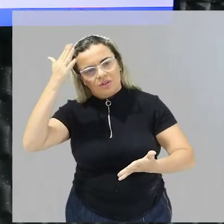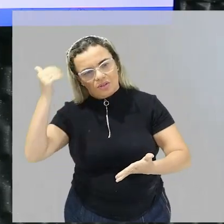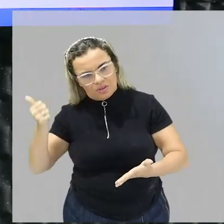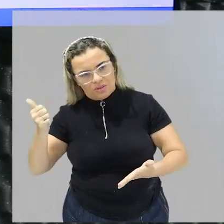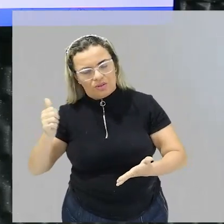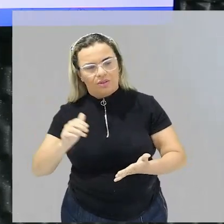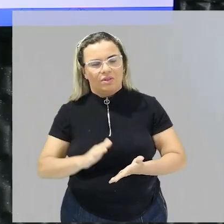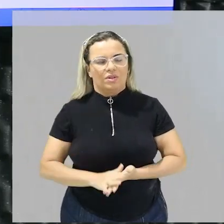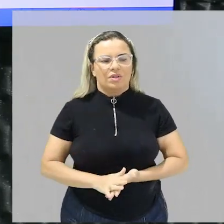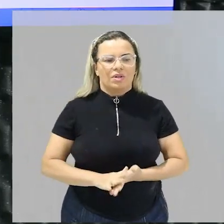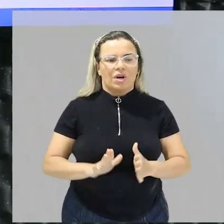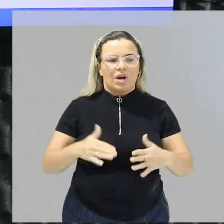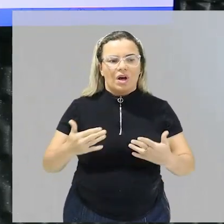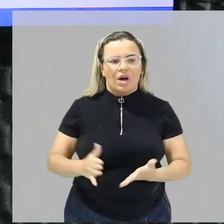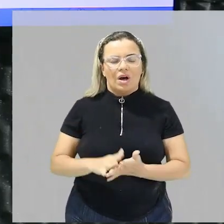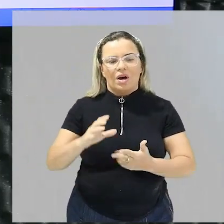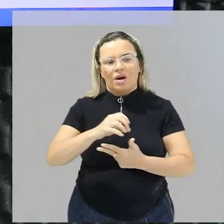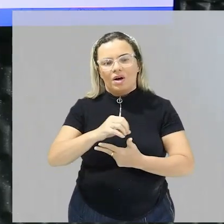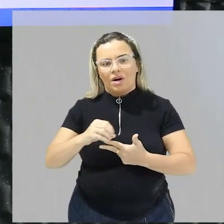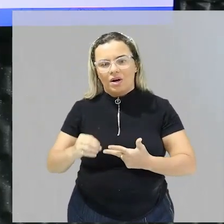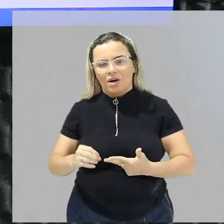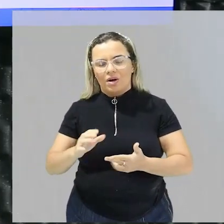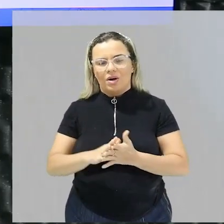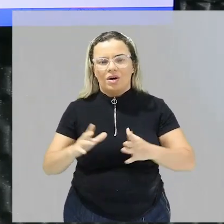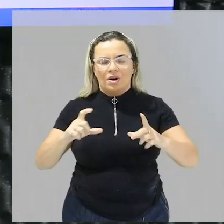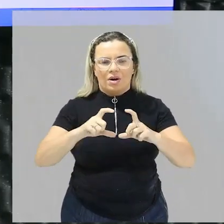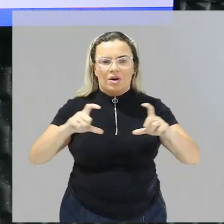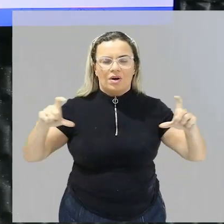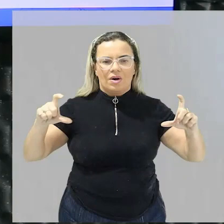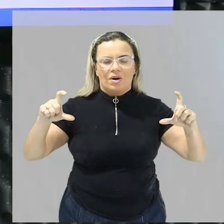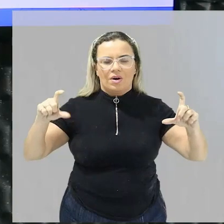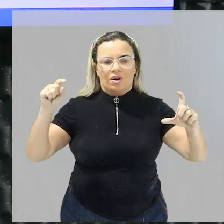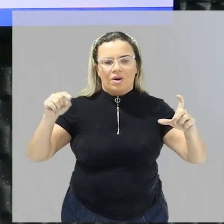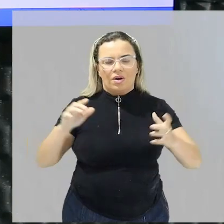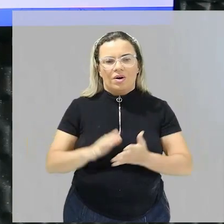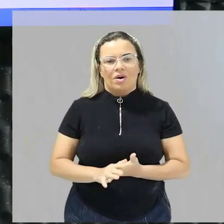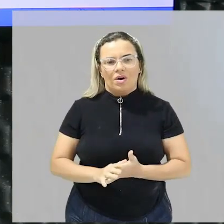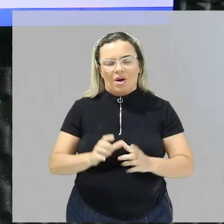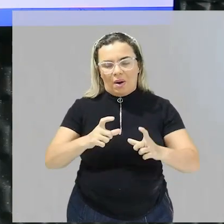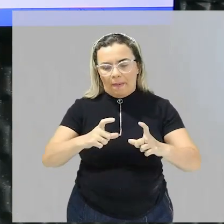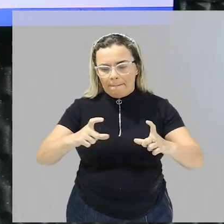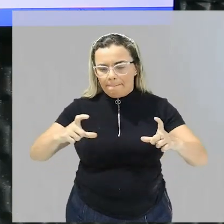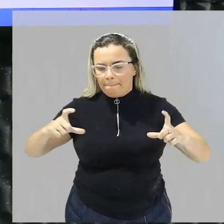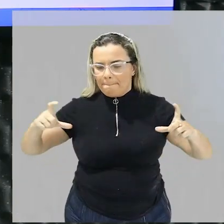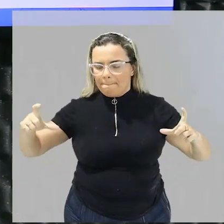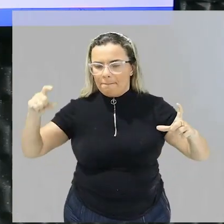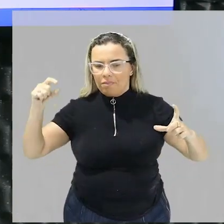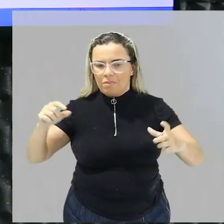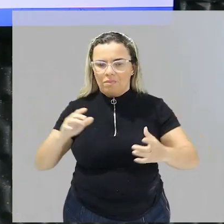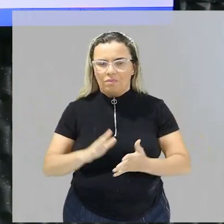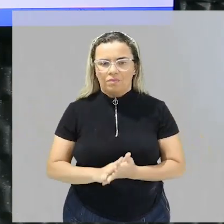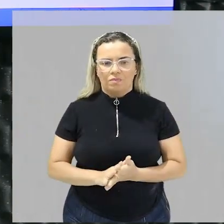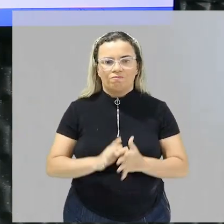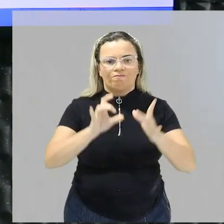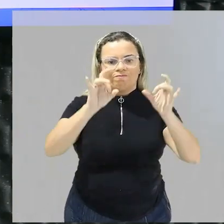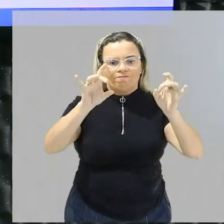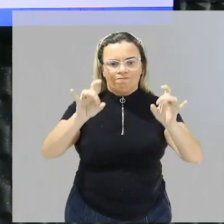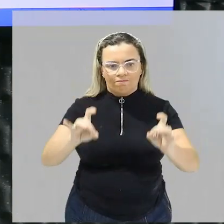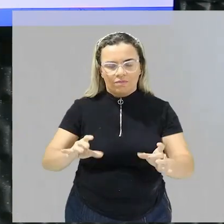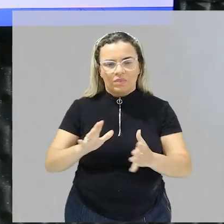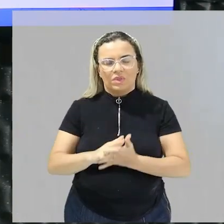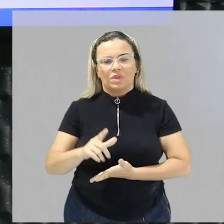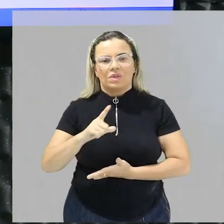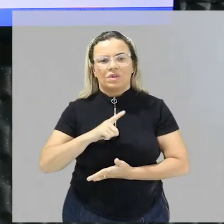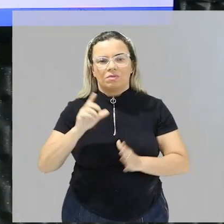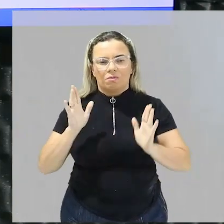funciona. Questão do Enem, o enunciado, é um pouco maior, então mais rico de detalhes, e a gente tem que